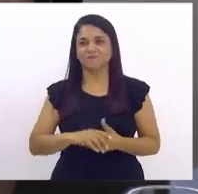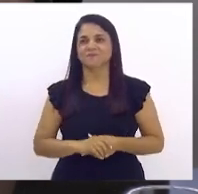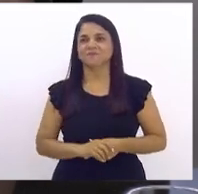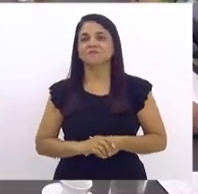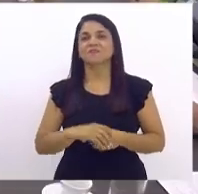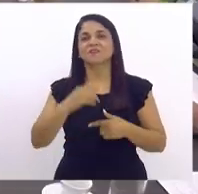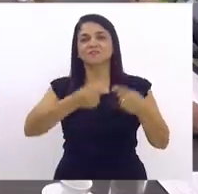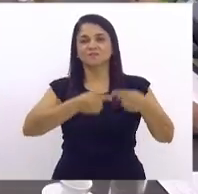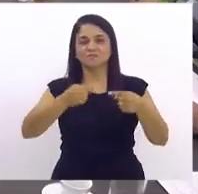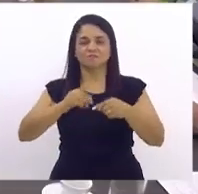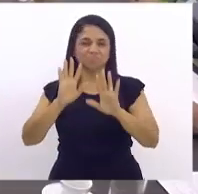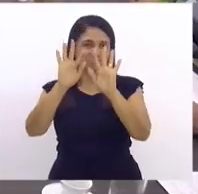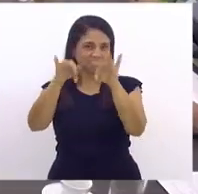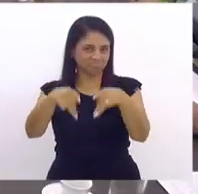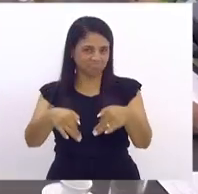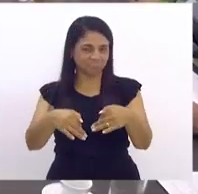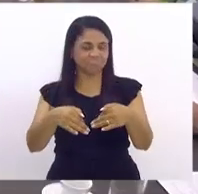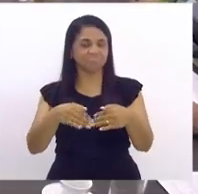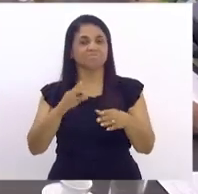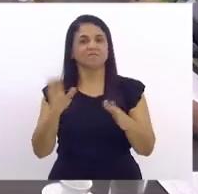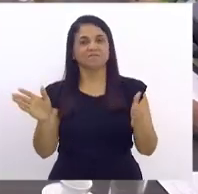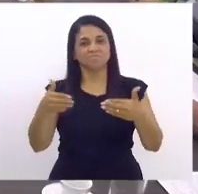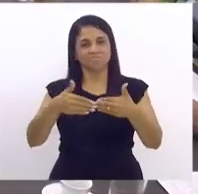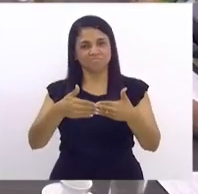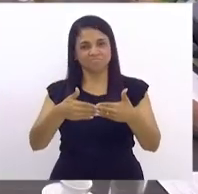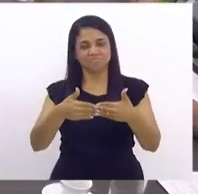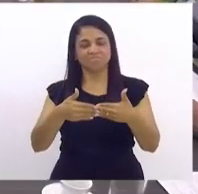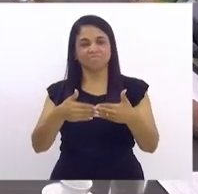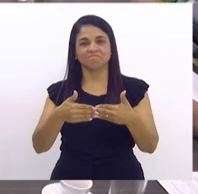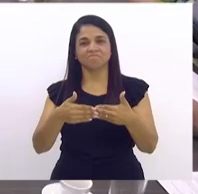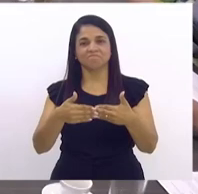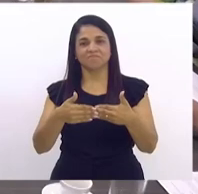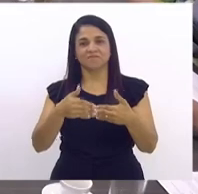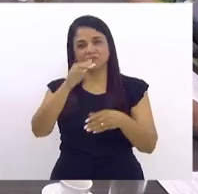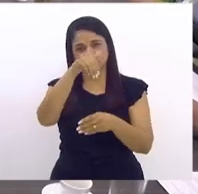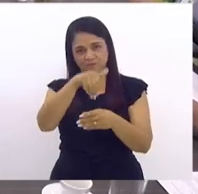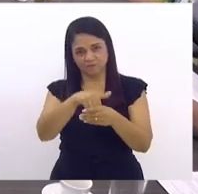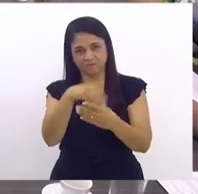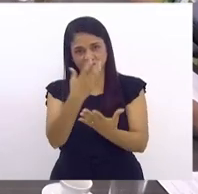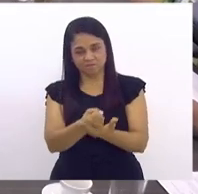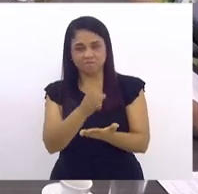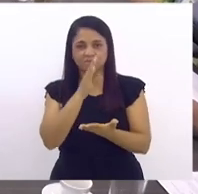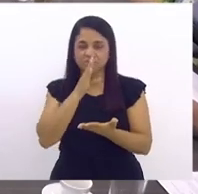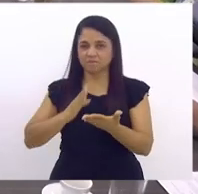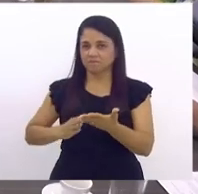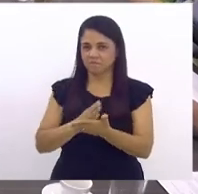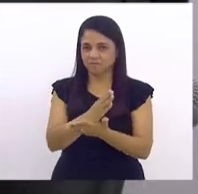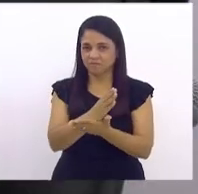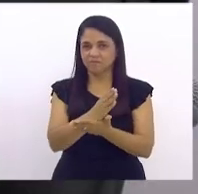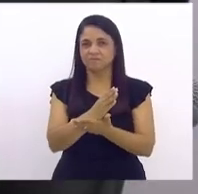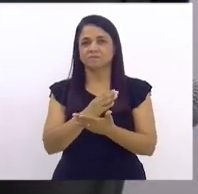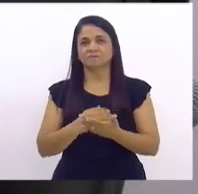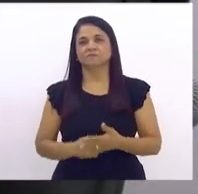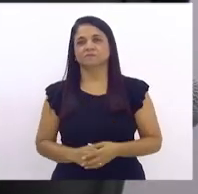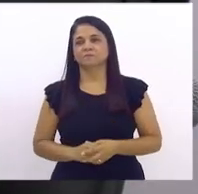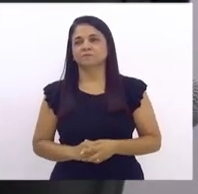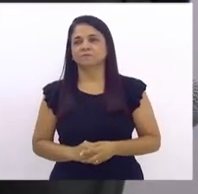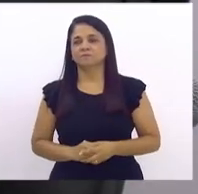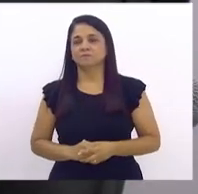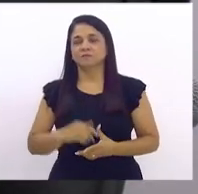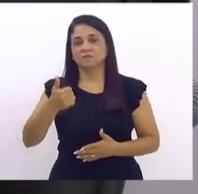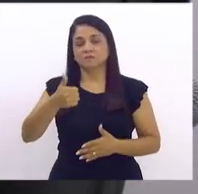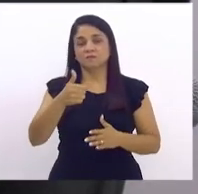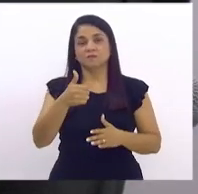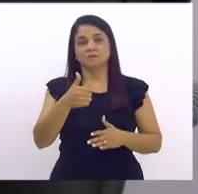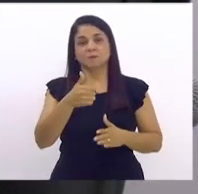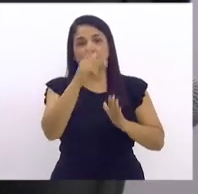Em discussão, não havendo quem queira discutir, encerrada a discussão. Em votação, senhores que aprovam a permanência como estão, aprovado. 19